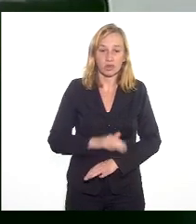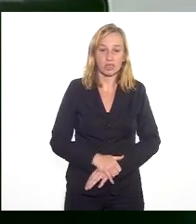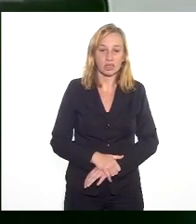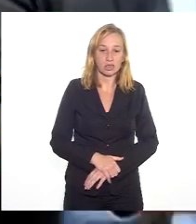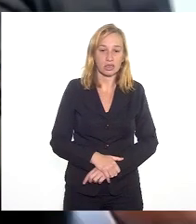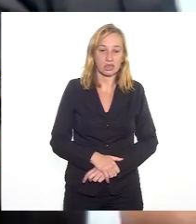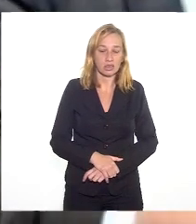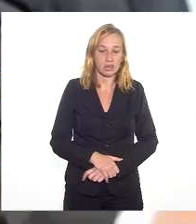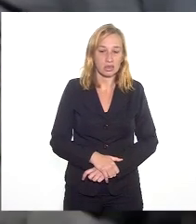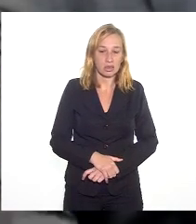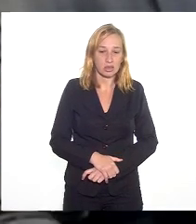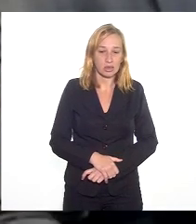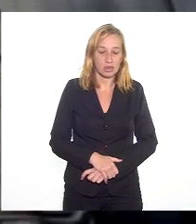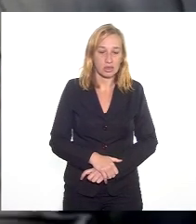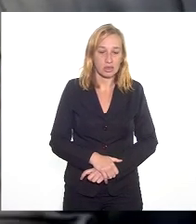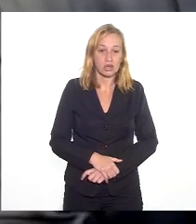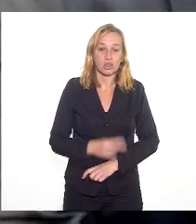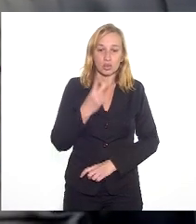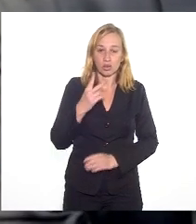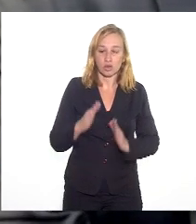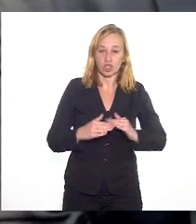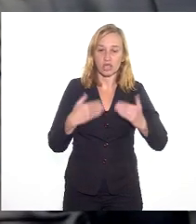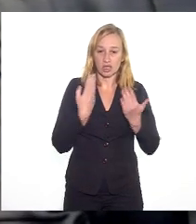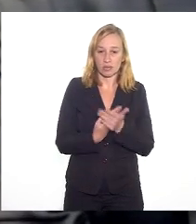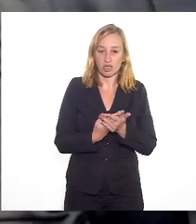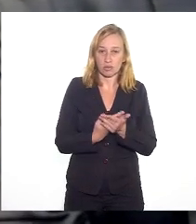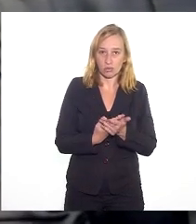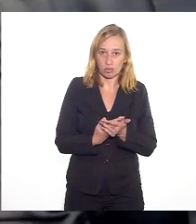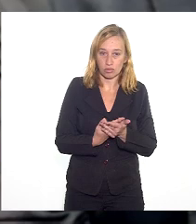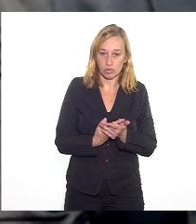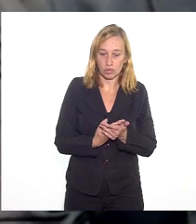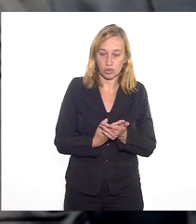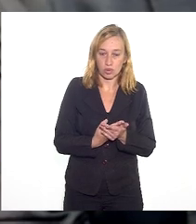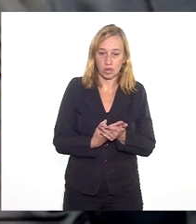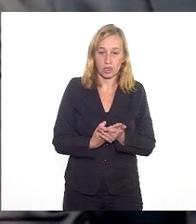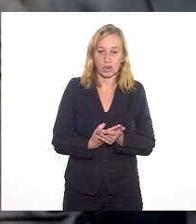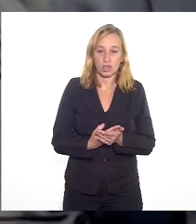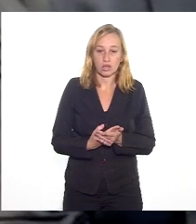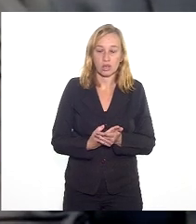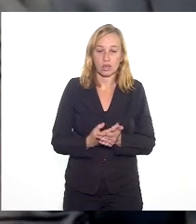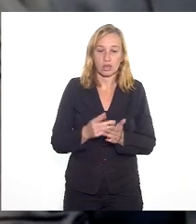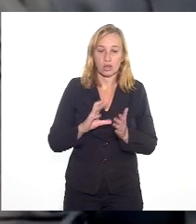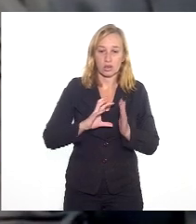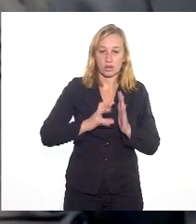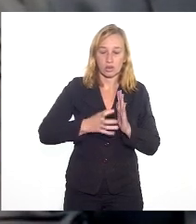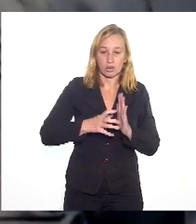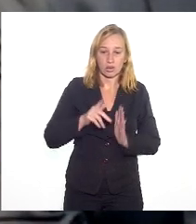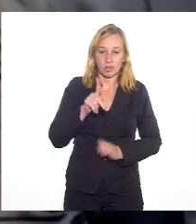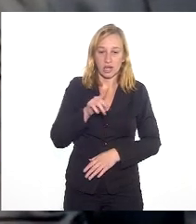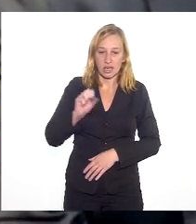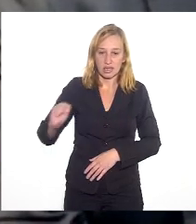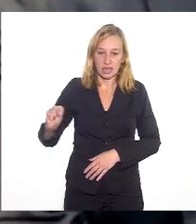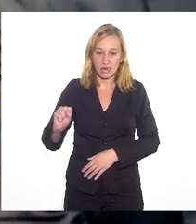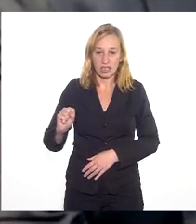aqui. Okay. Aqui há dois requerimentos de destaque, de autoria da bancada do PSL, deputado Rodrigo